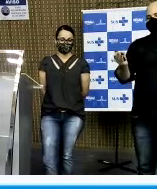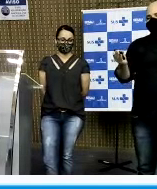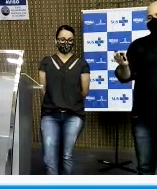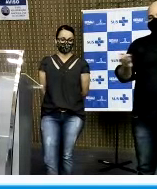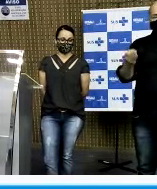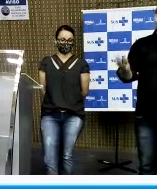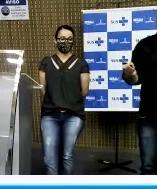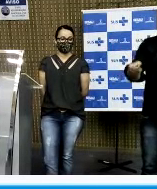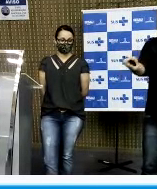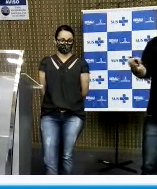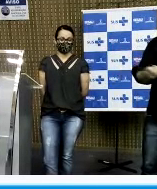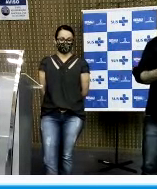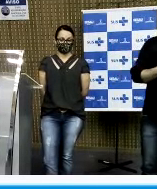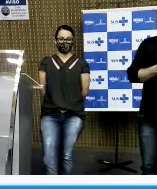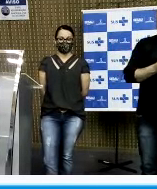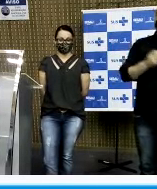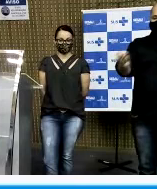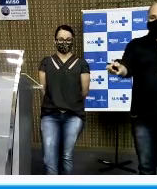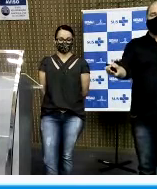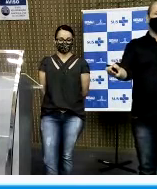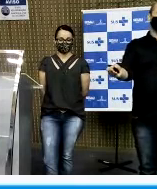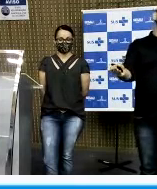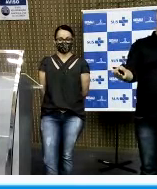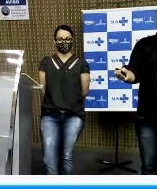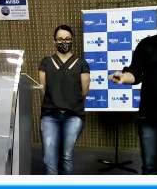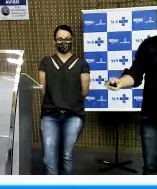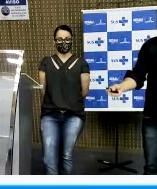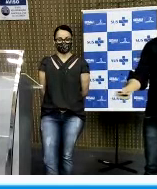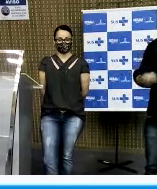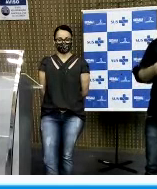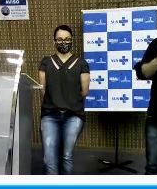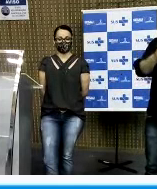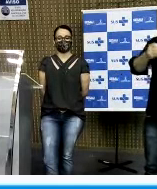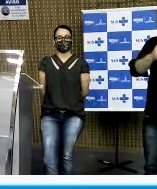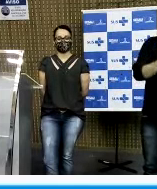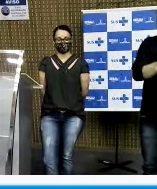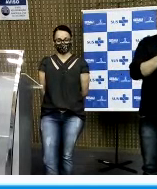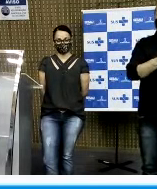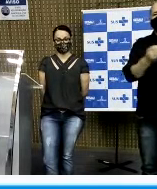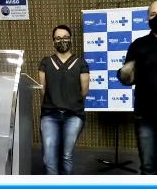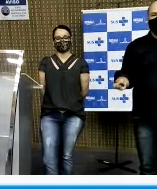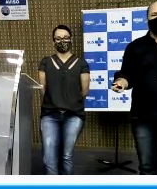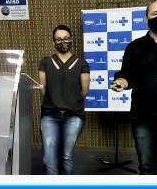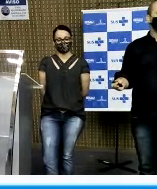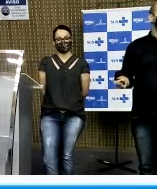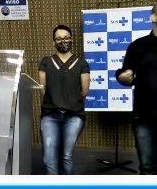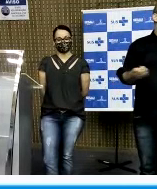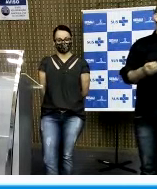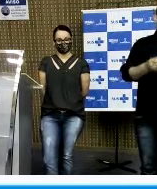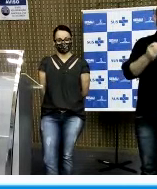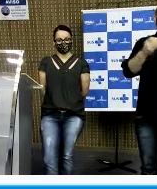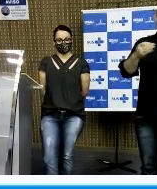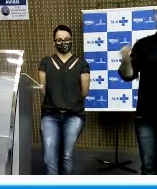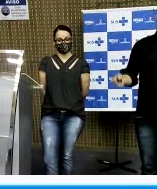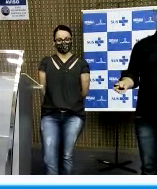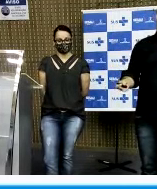da... É um número que me agradou bastante, porque primeiro semestre de 2020, todo mundo sabe que vivemos aí na faixa de junho, julho, nós